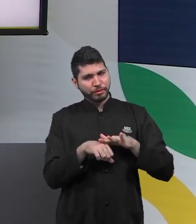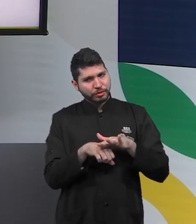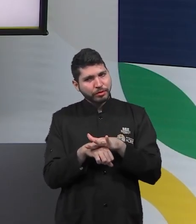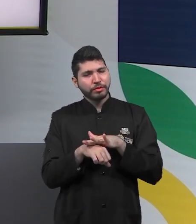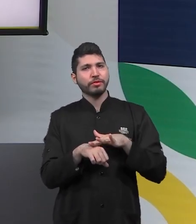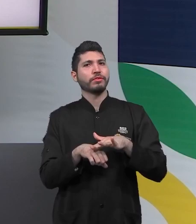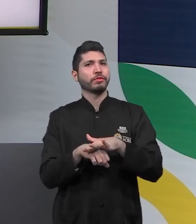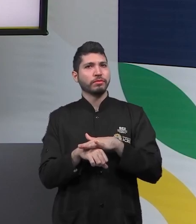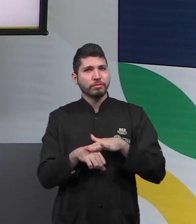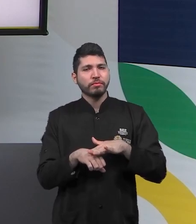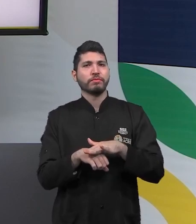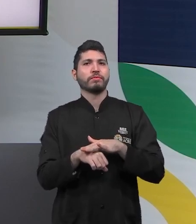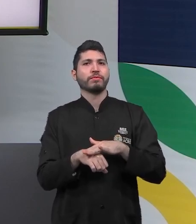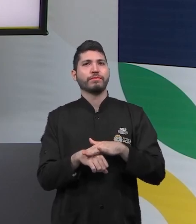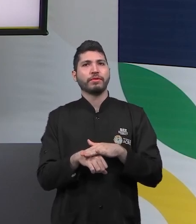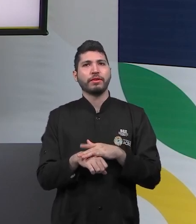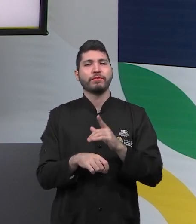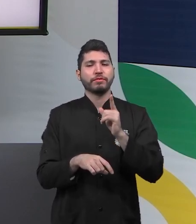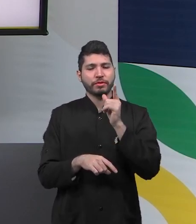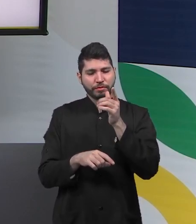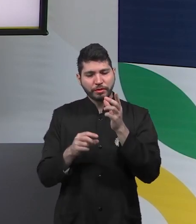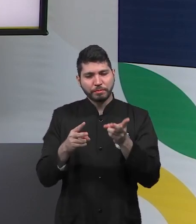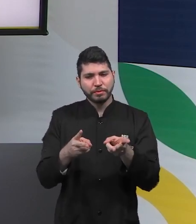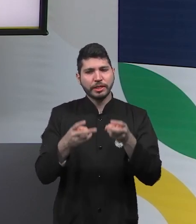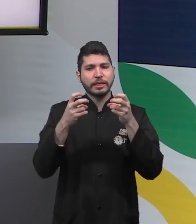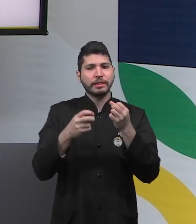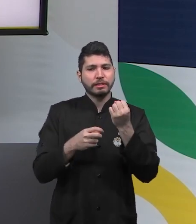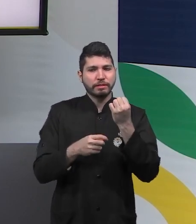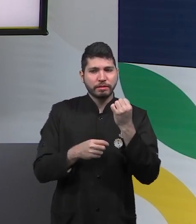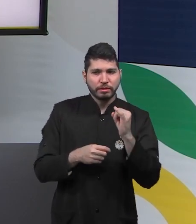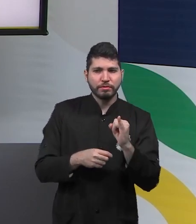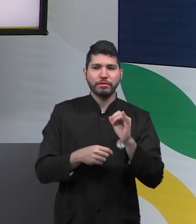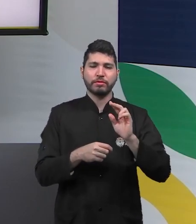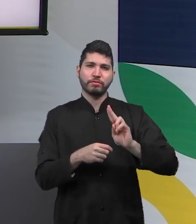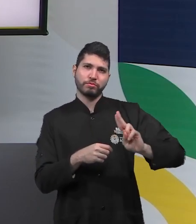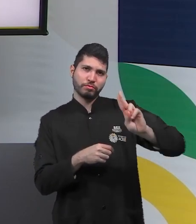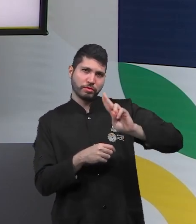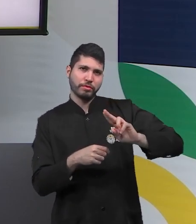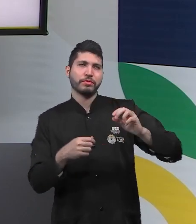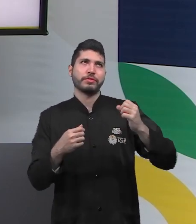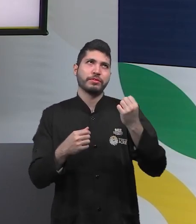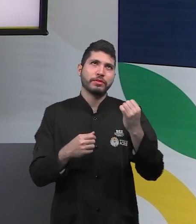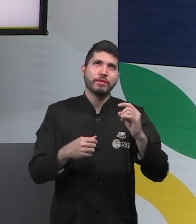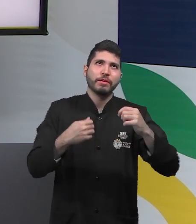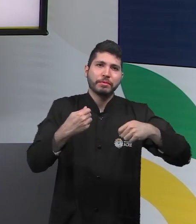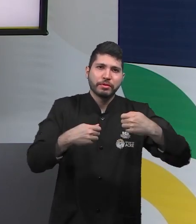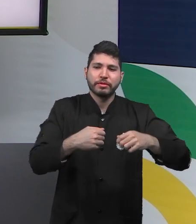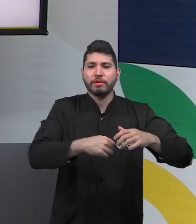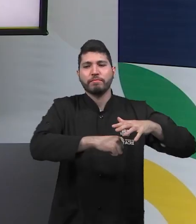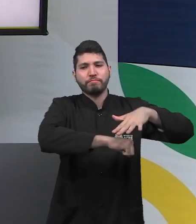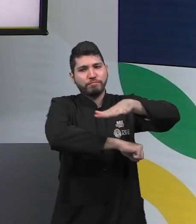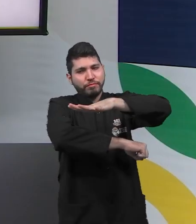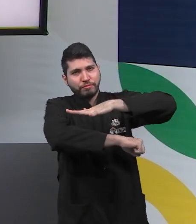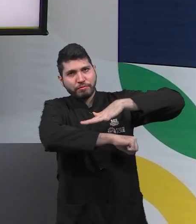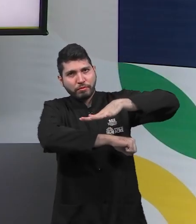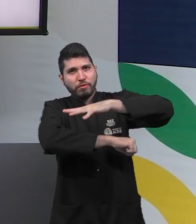conversando, vai observar se você vai utilizar um tom mais formal, um tanto mais sério, ou informal e